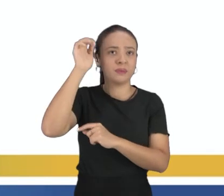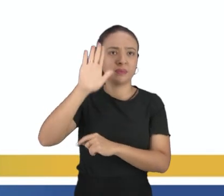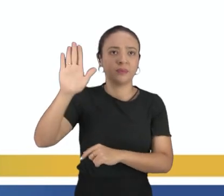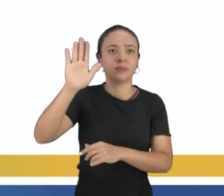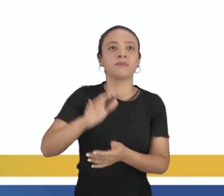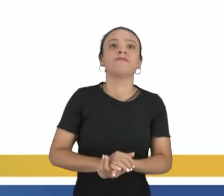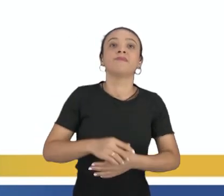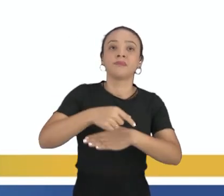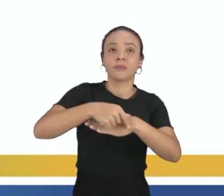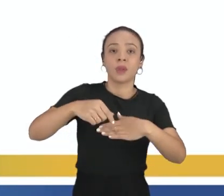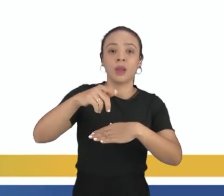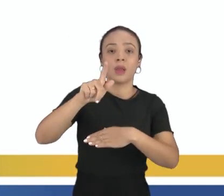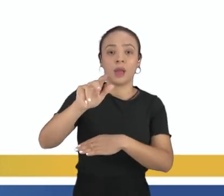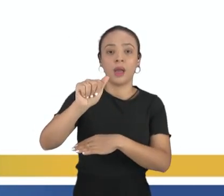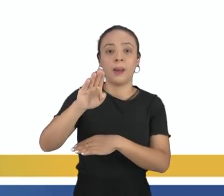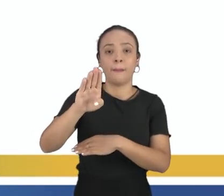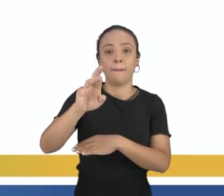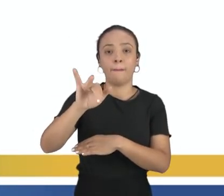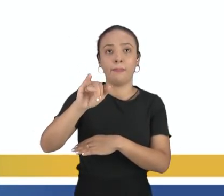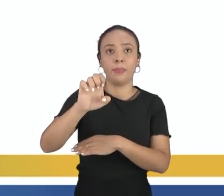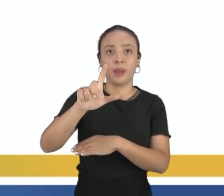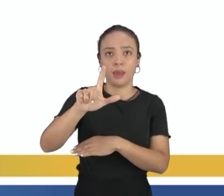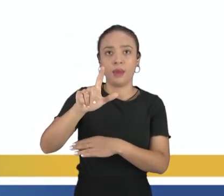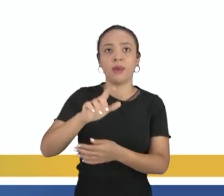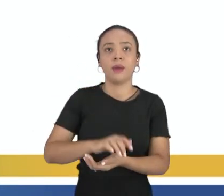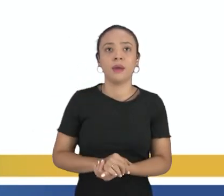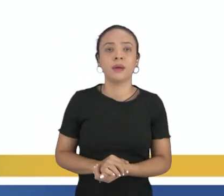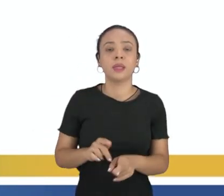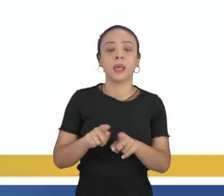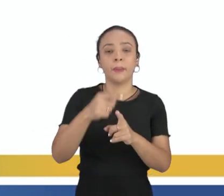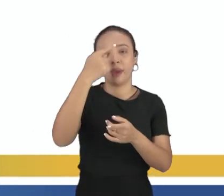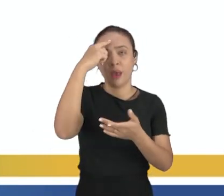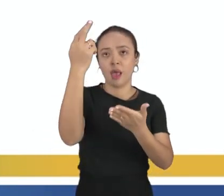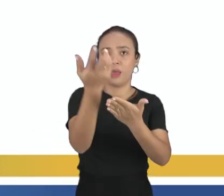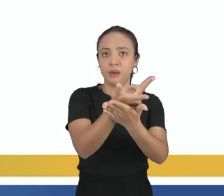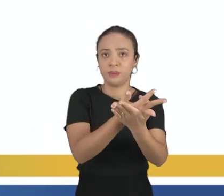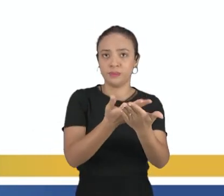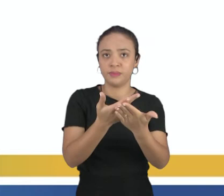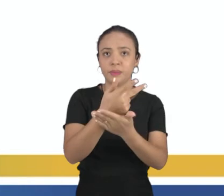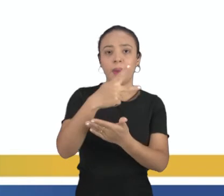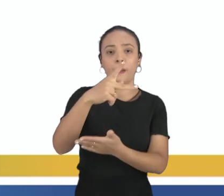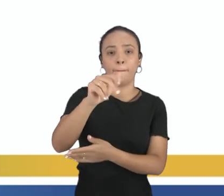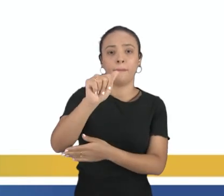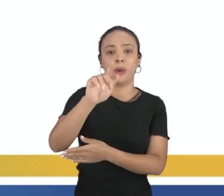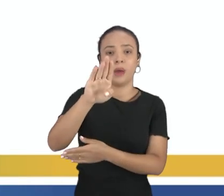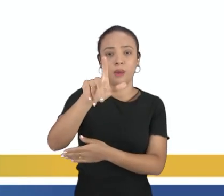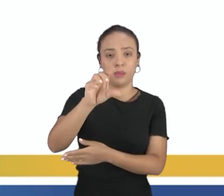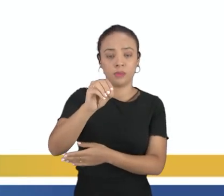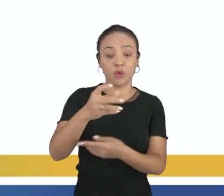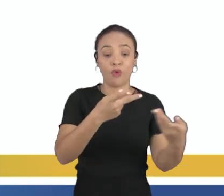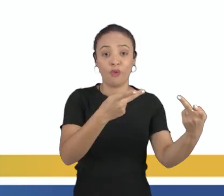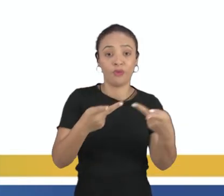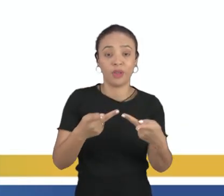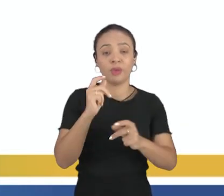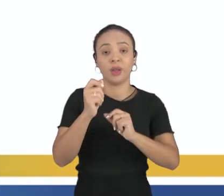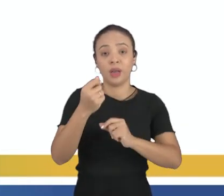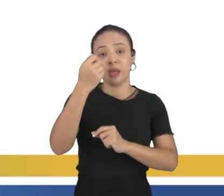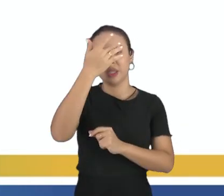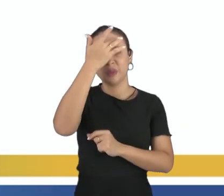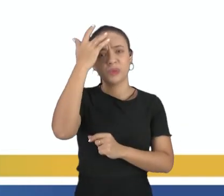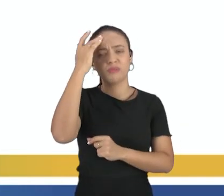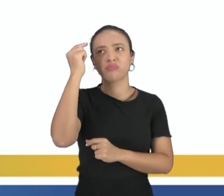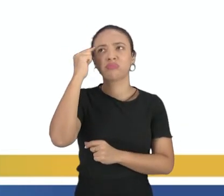Geluda e com ilustrações de Pablo David Sanchez Pitucardi, a obra quer convidar as pessoas a pensarem